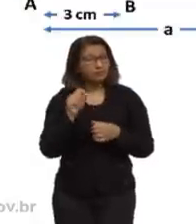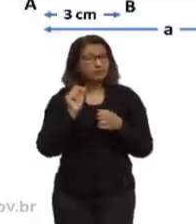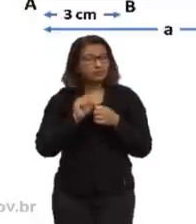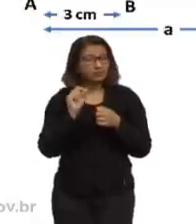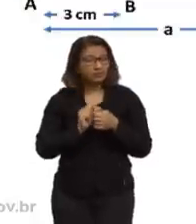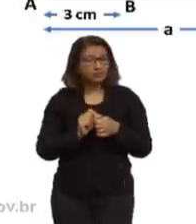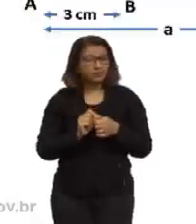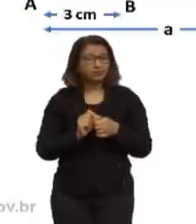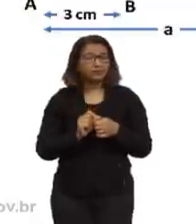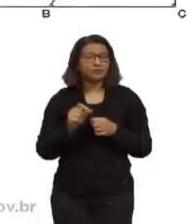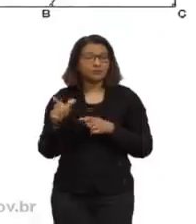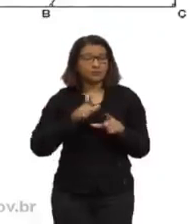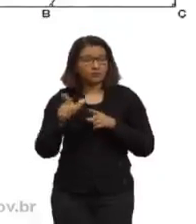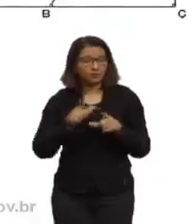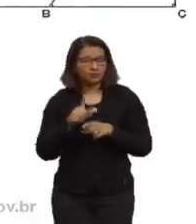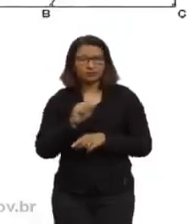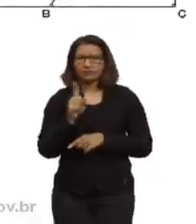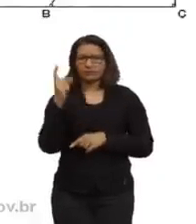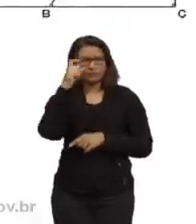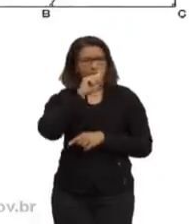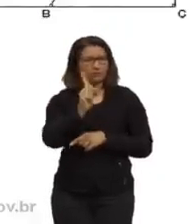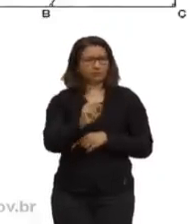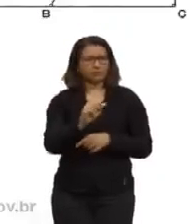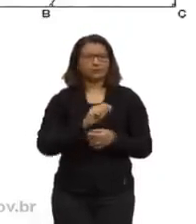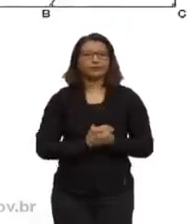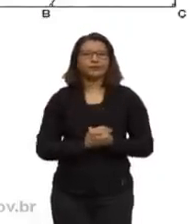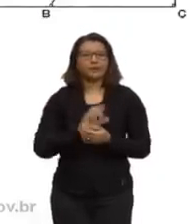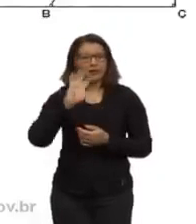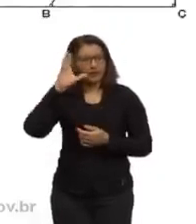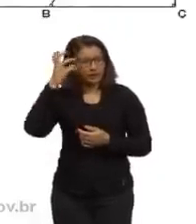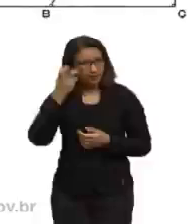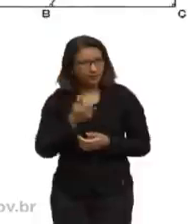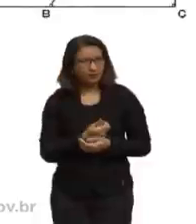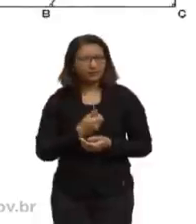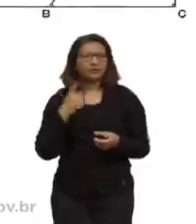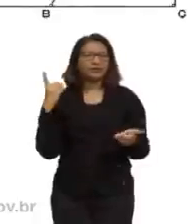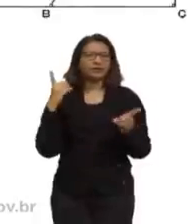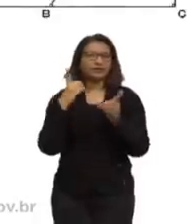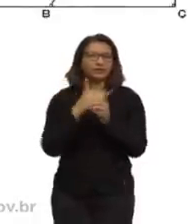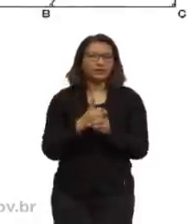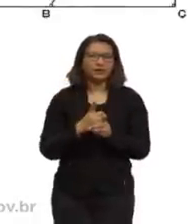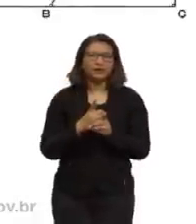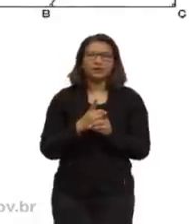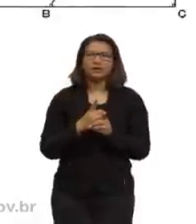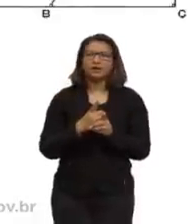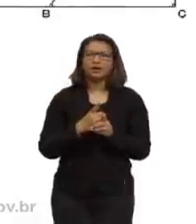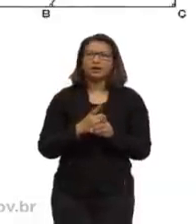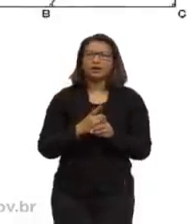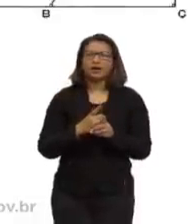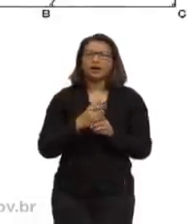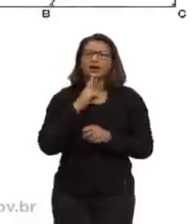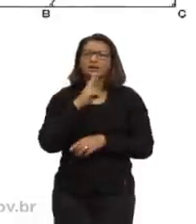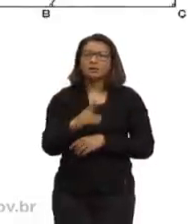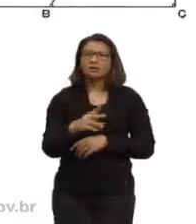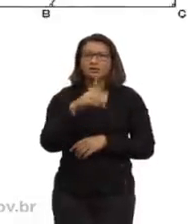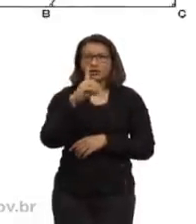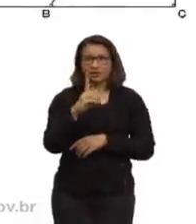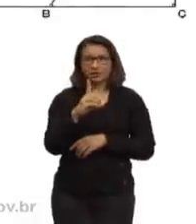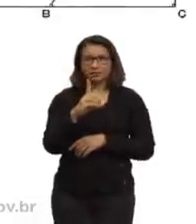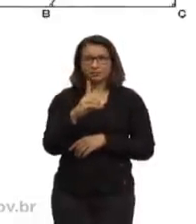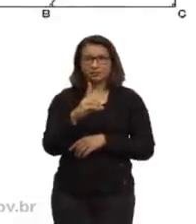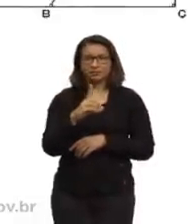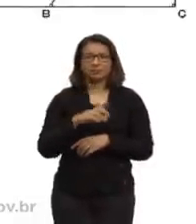difícil, certo? Então, resolveu. E vocês vão ter que encontrar a letra D ali como raiz de